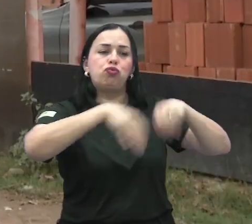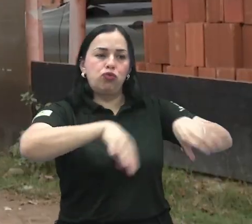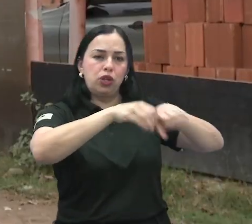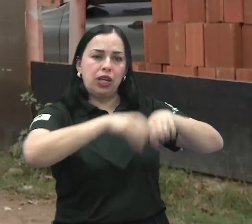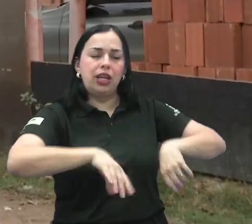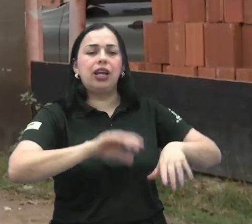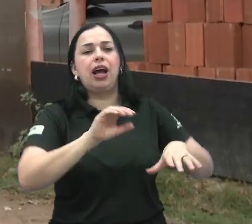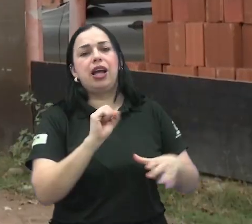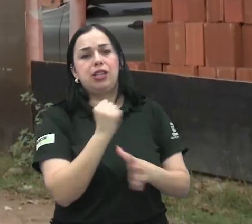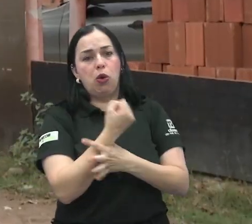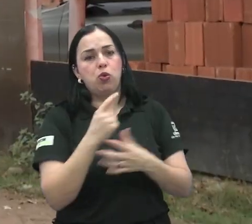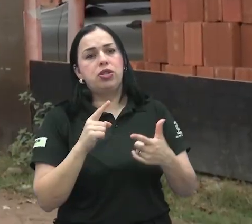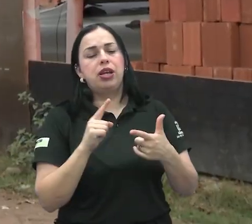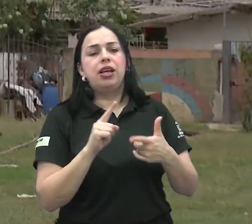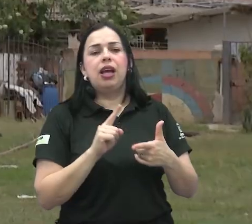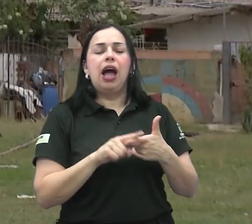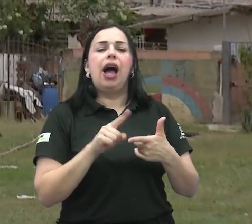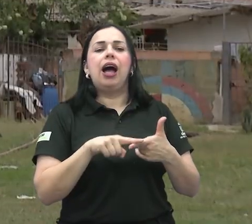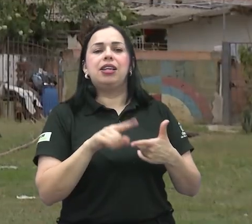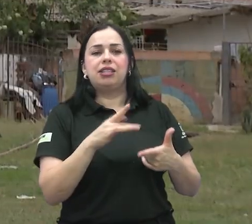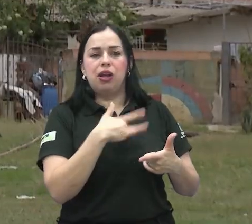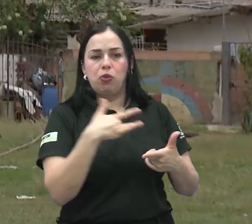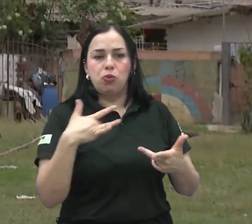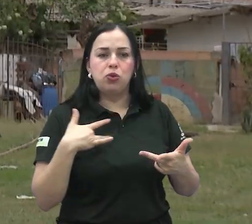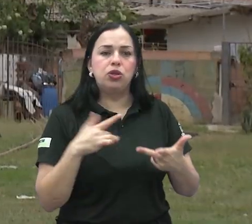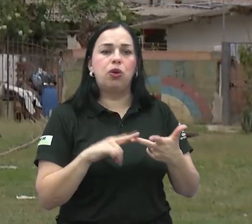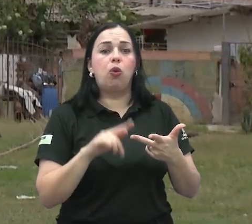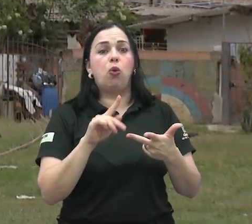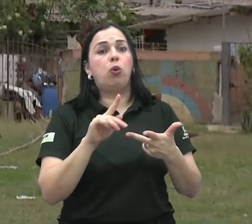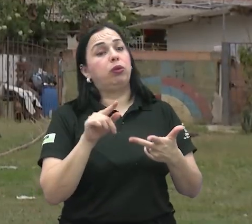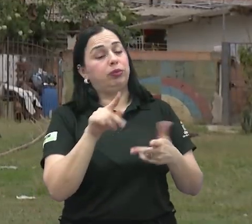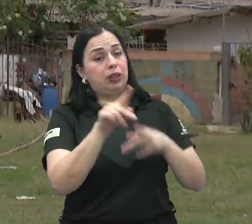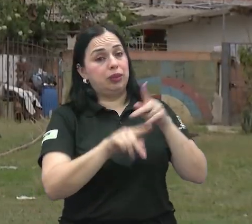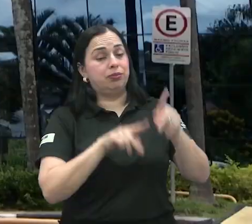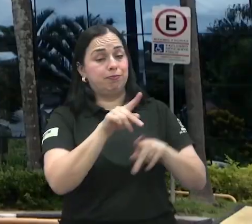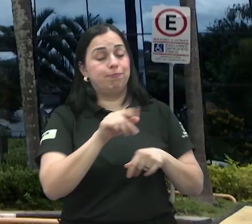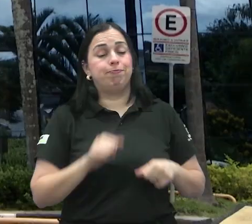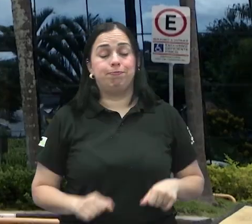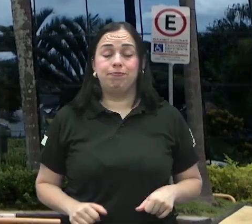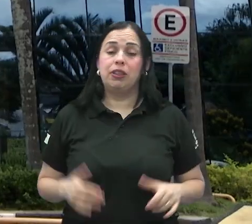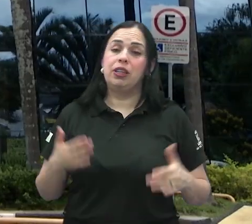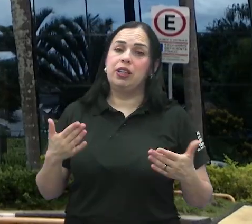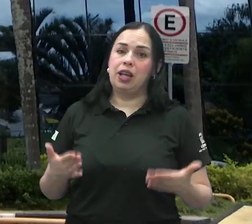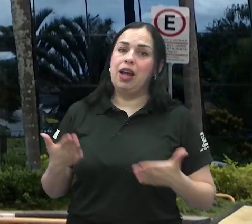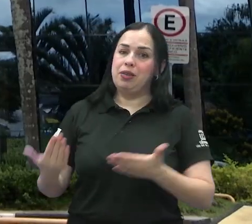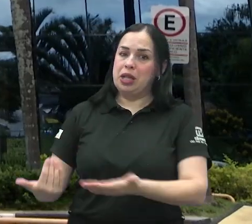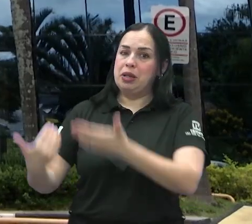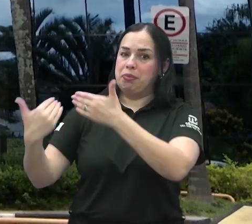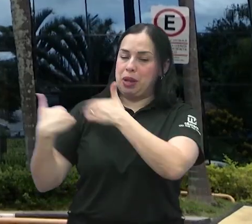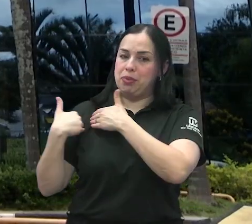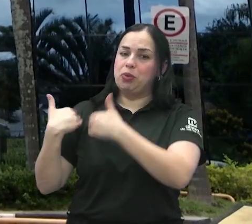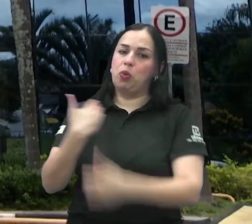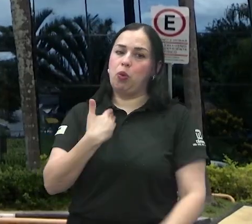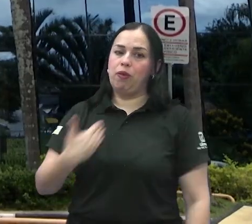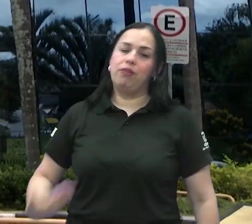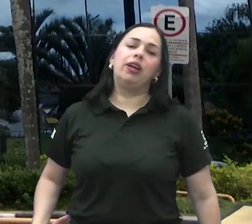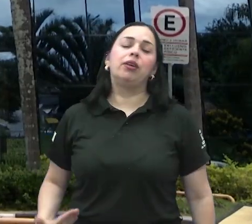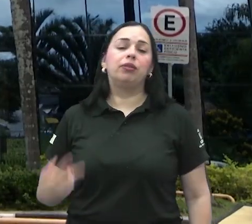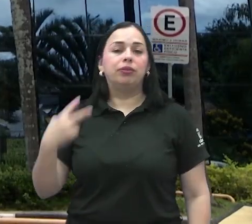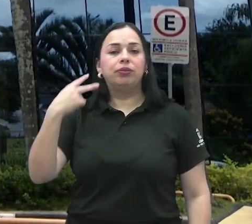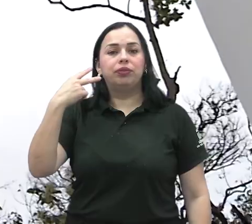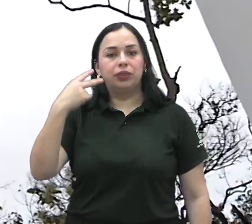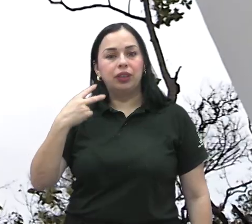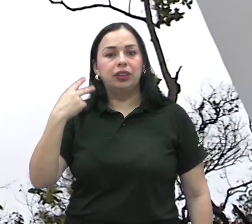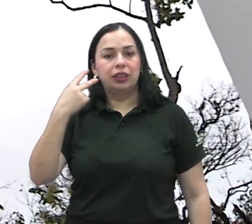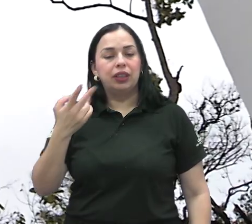a saúde, a segurança ou a sobrevivência da população. Eles são de responsabilidade do poder